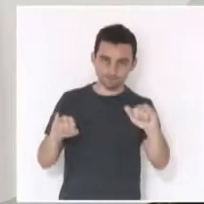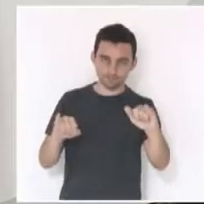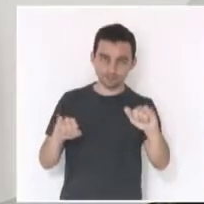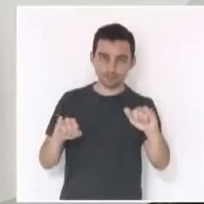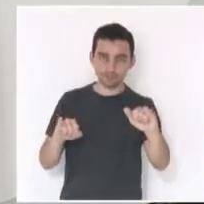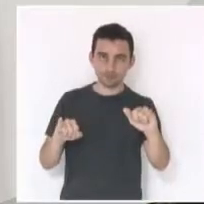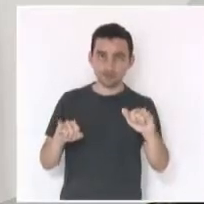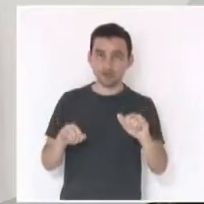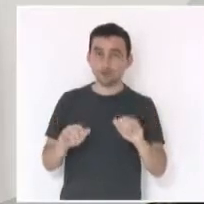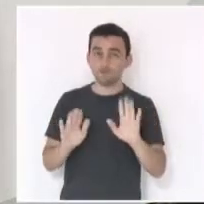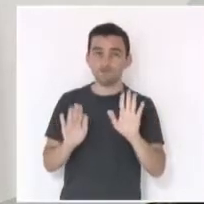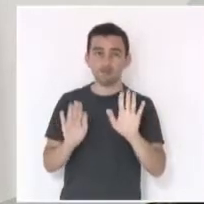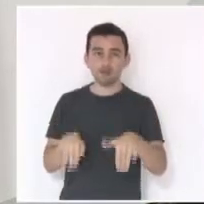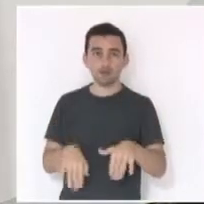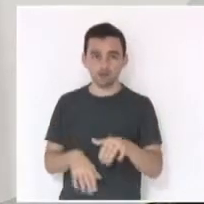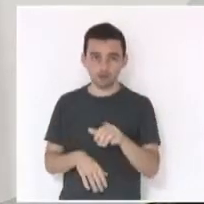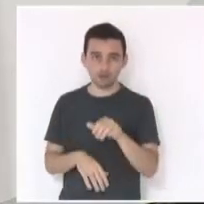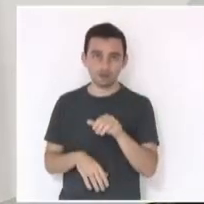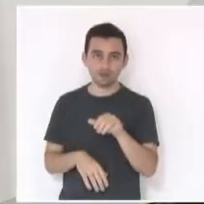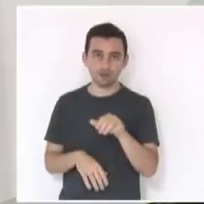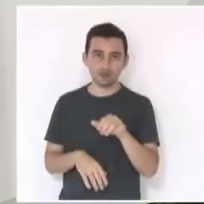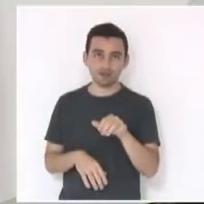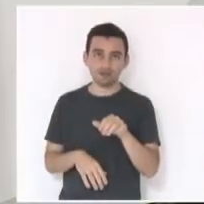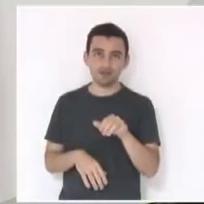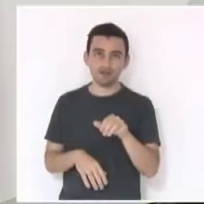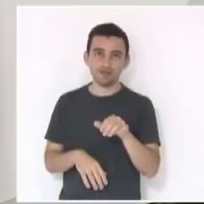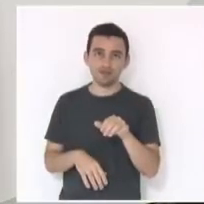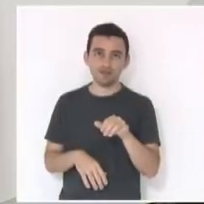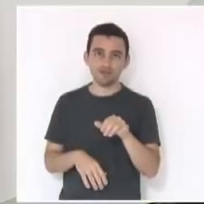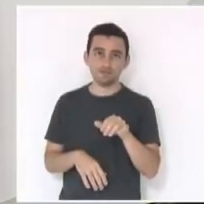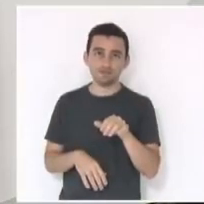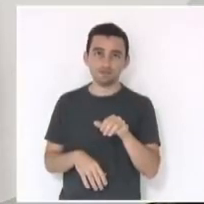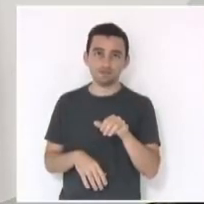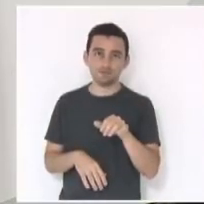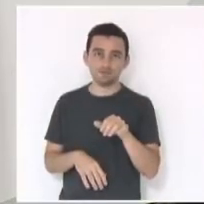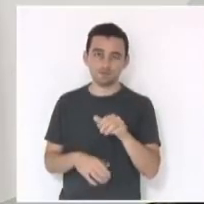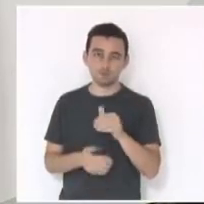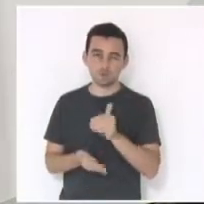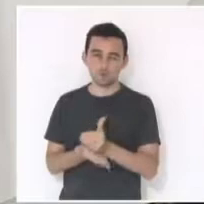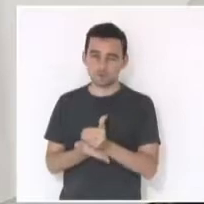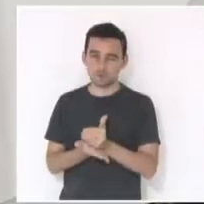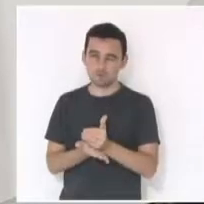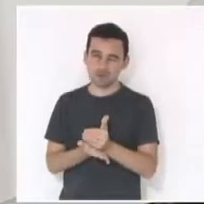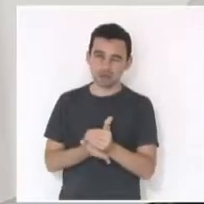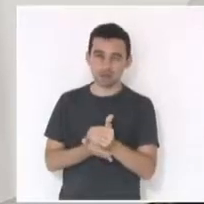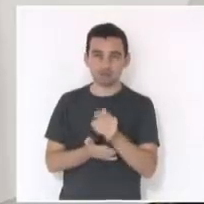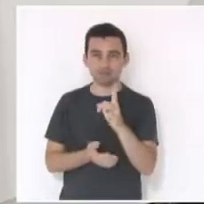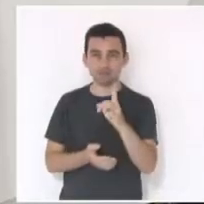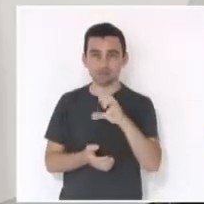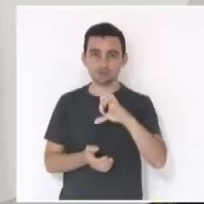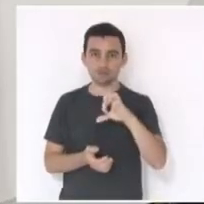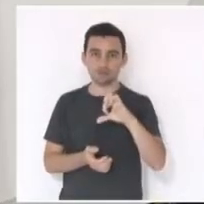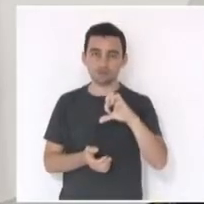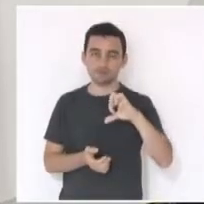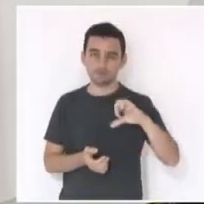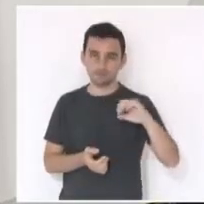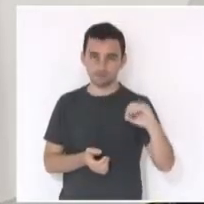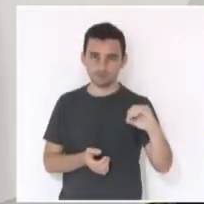já no final da década e no início da década de 90 é Basicamente